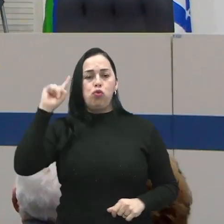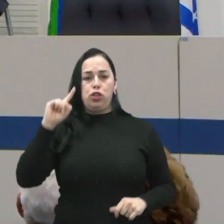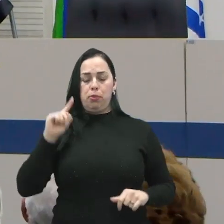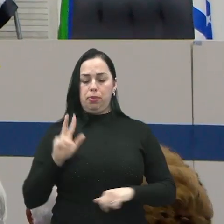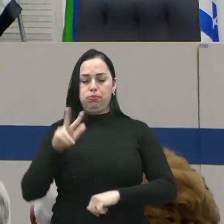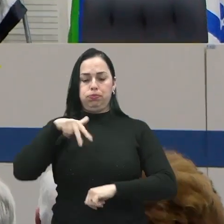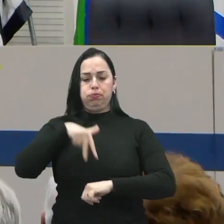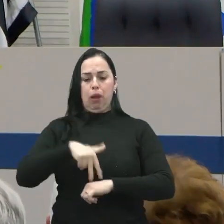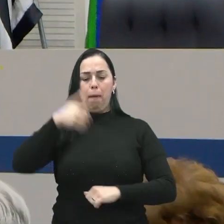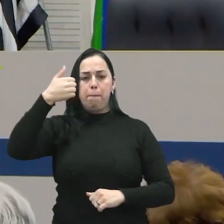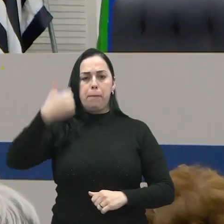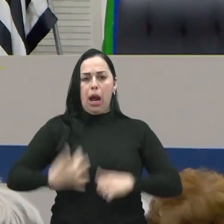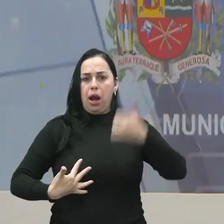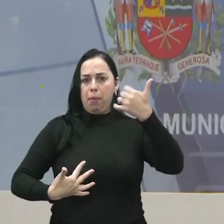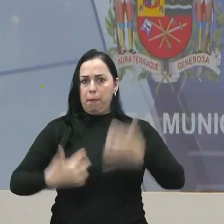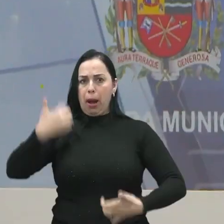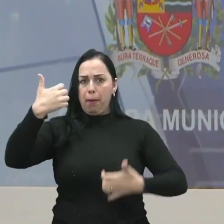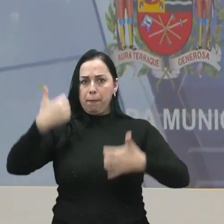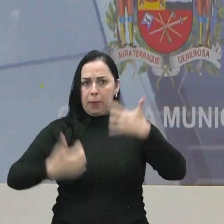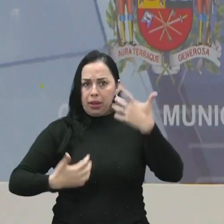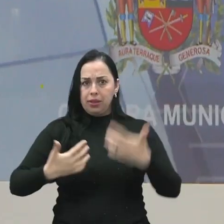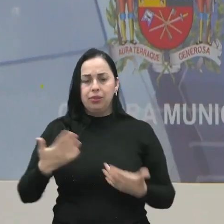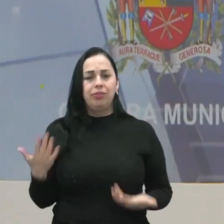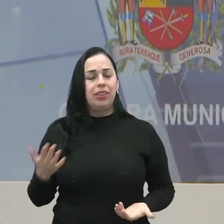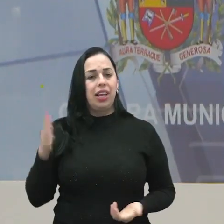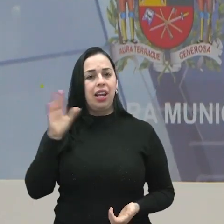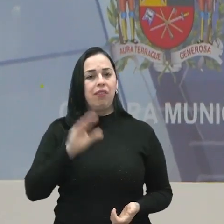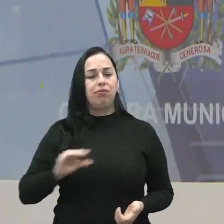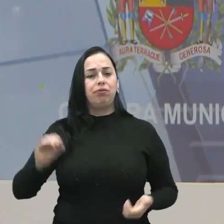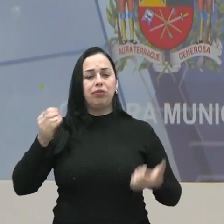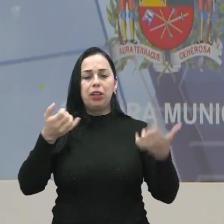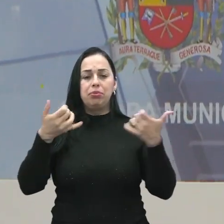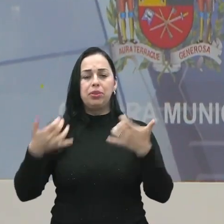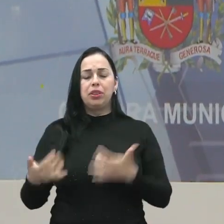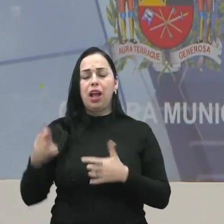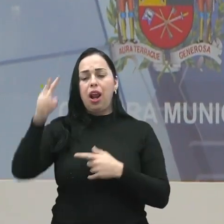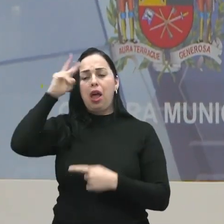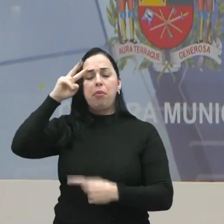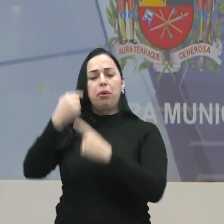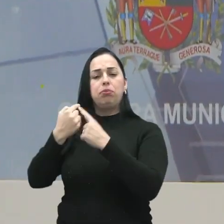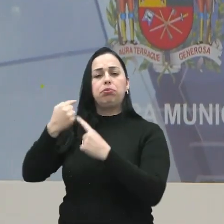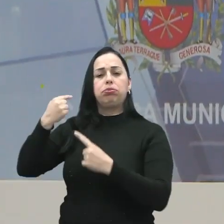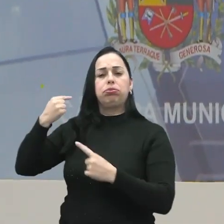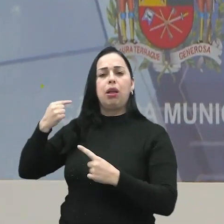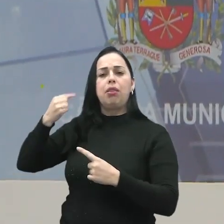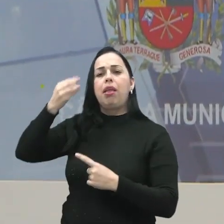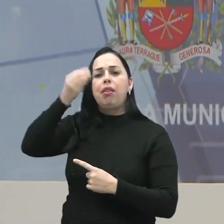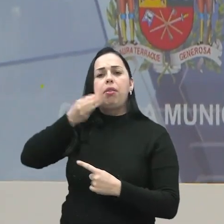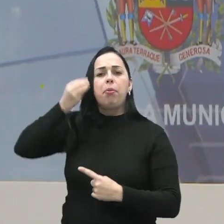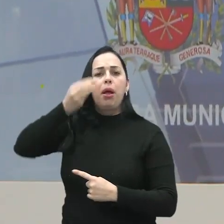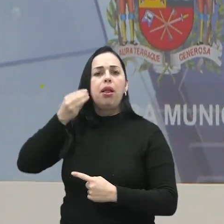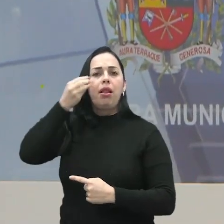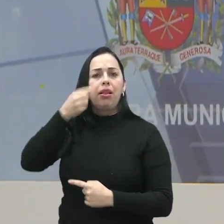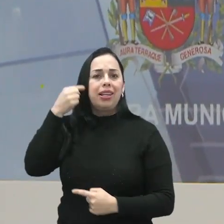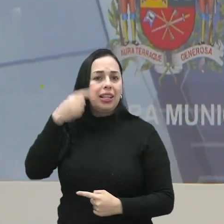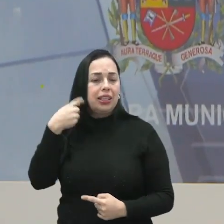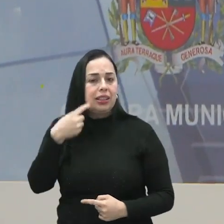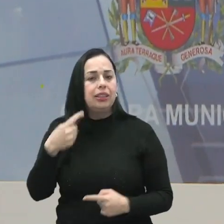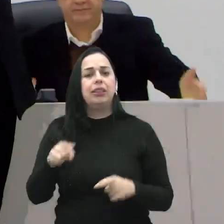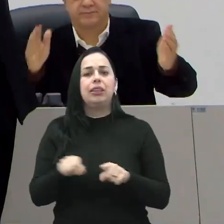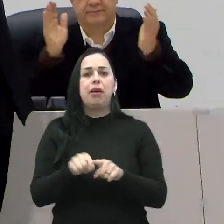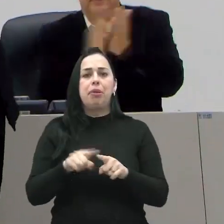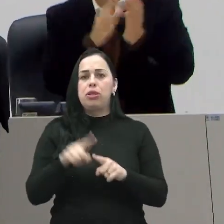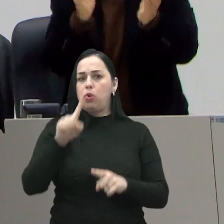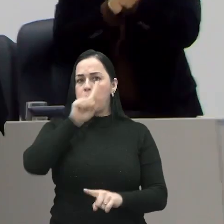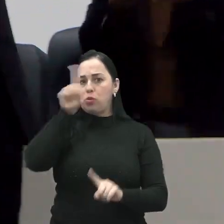do plenário da Câmara Municipal. Na fala, lembrou de sua trajetória como advogado em São José dos Campos e de seus